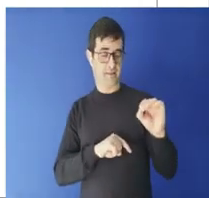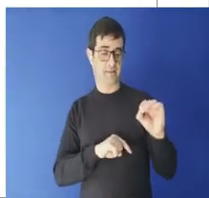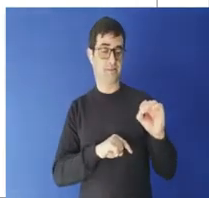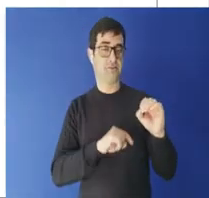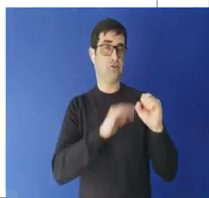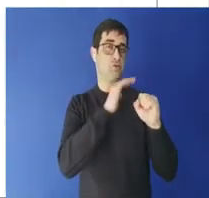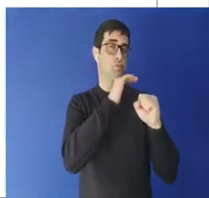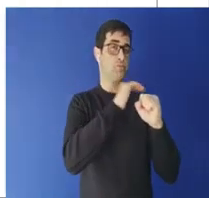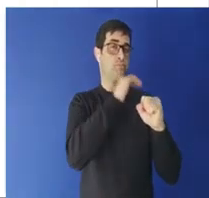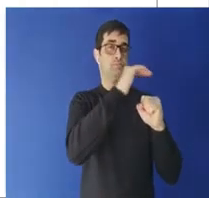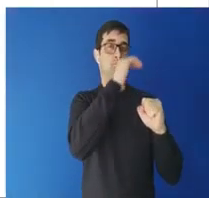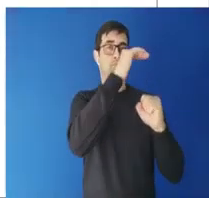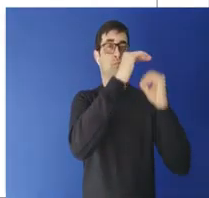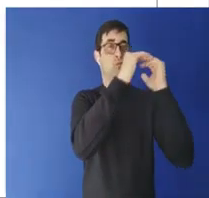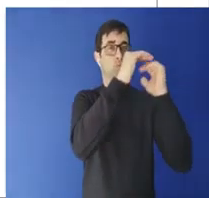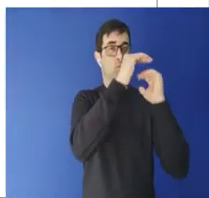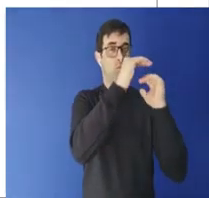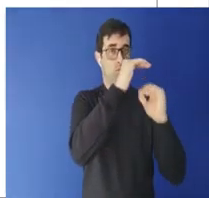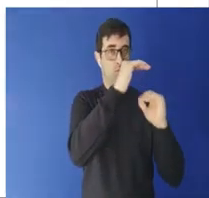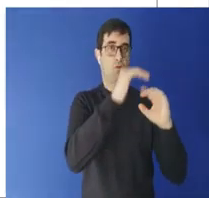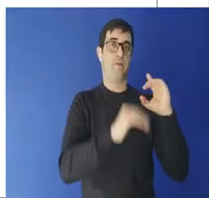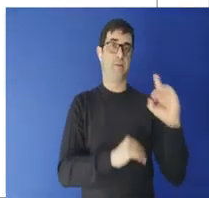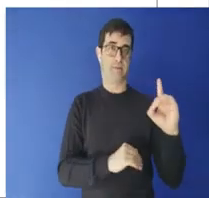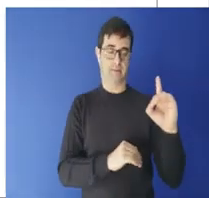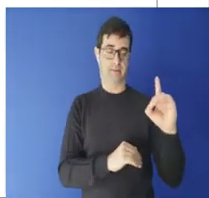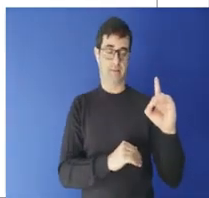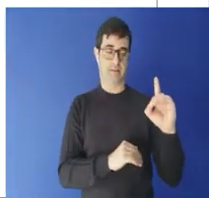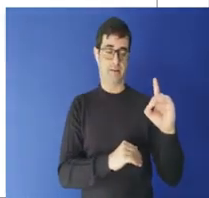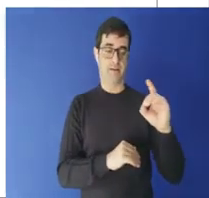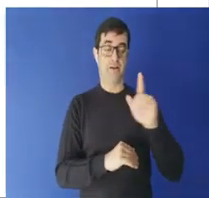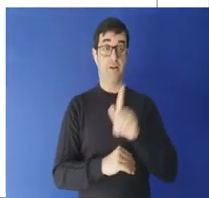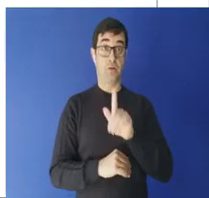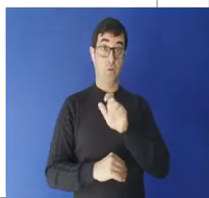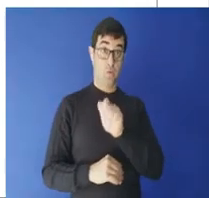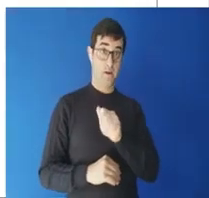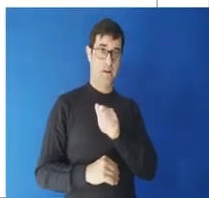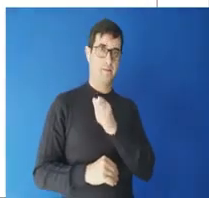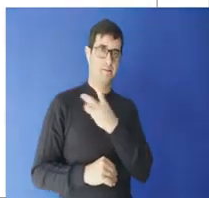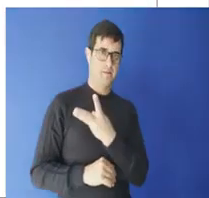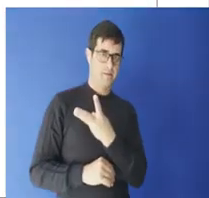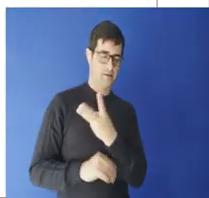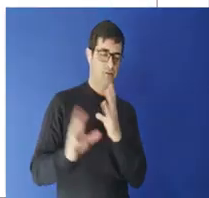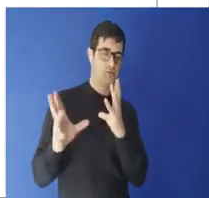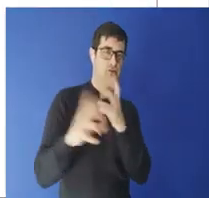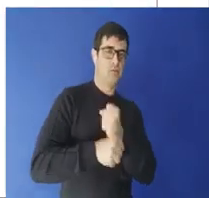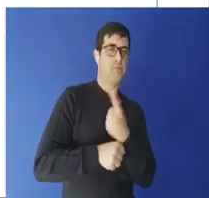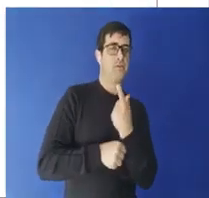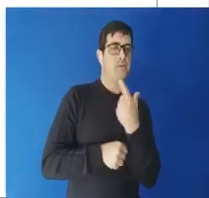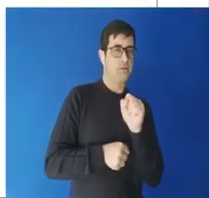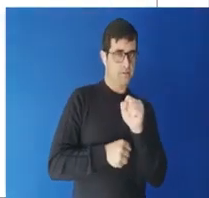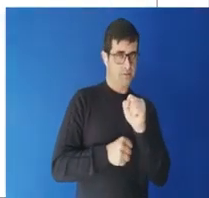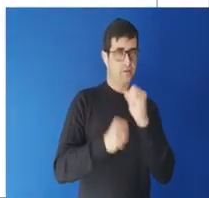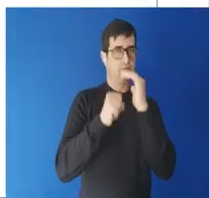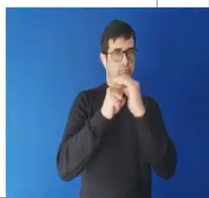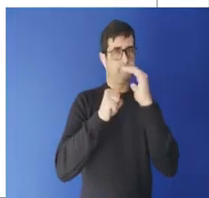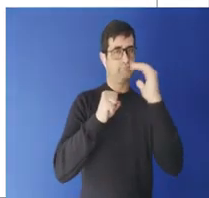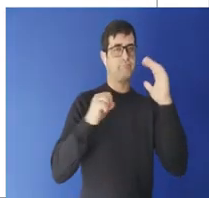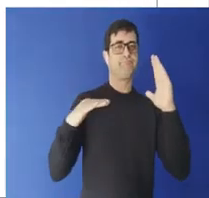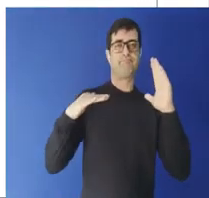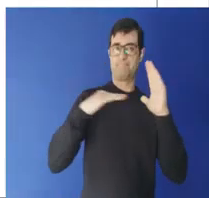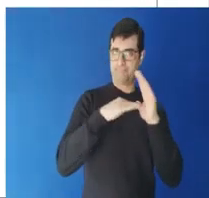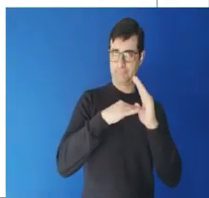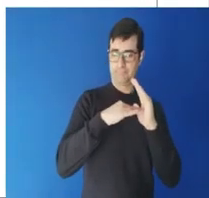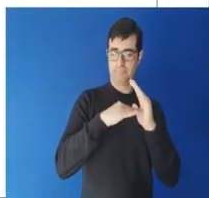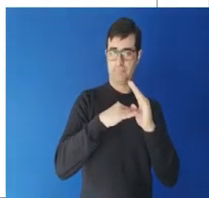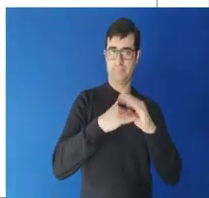subnível D. Então, eles ficam, no caso do gálio, mais 3, ele fica com 18 elétrons na camada de